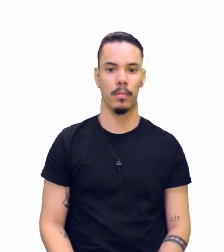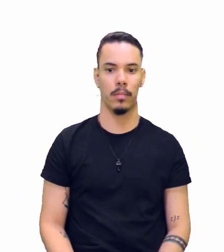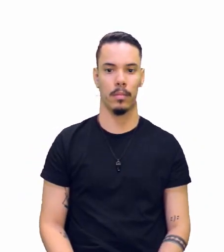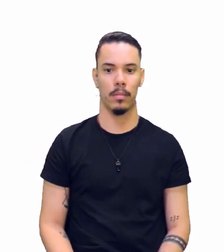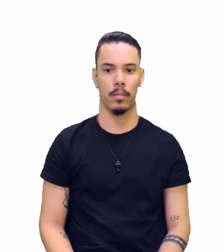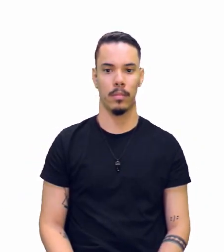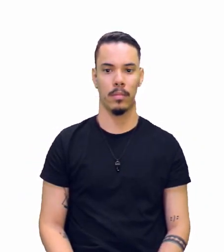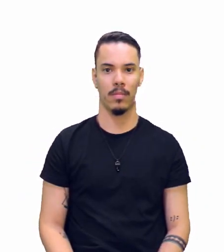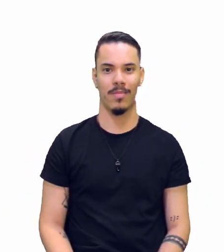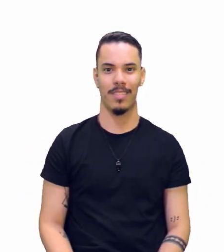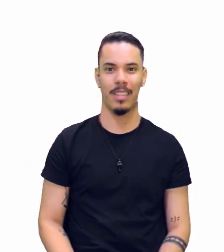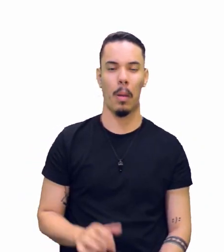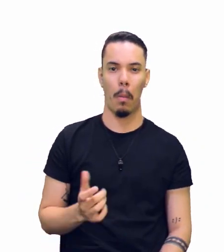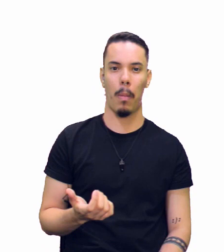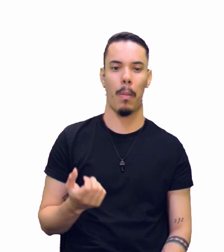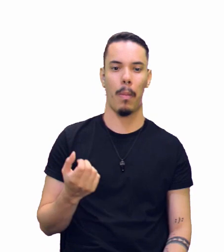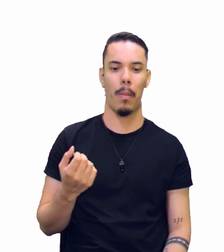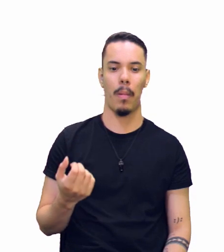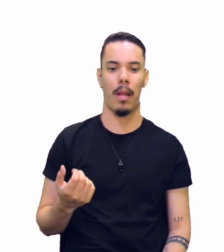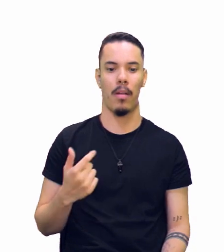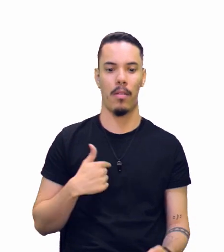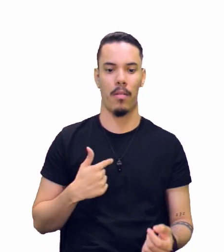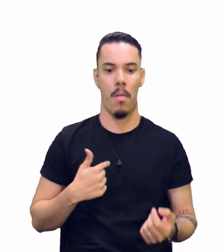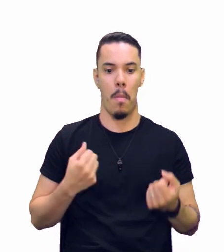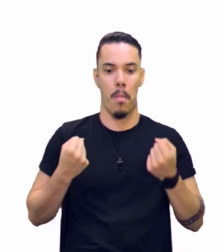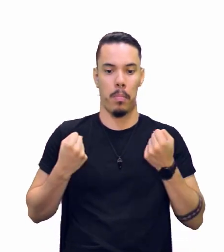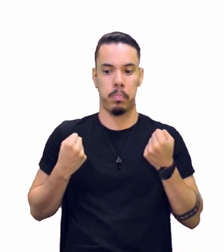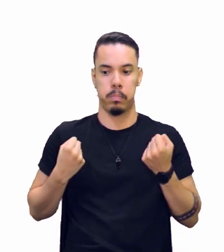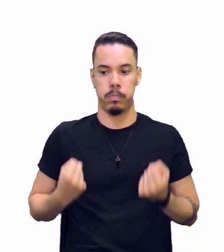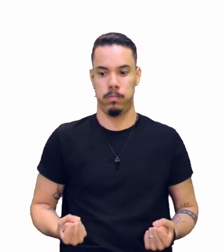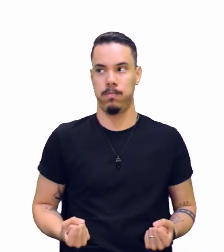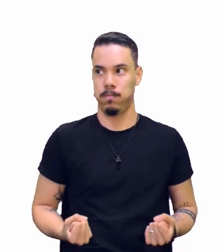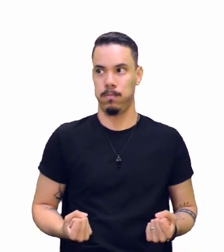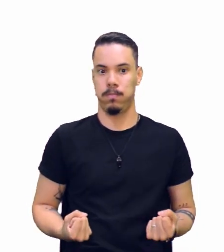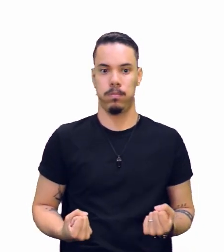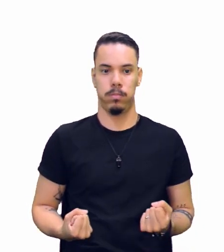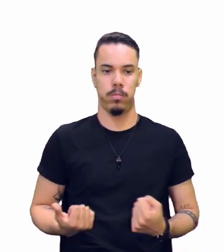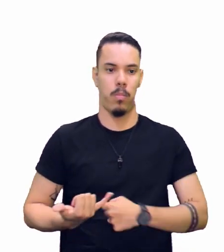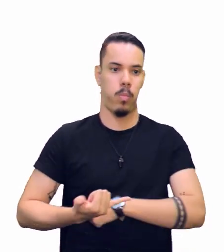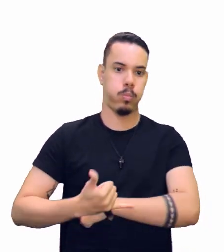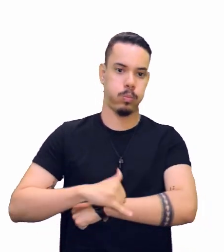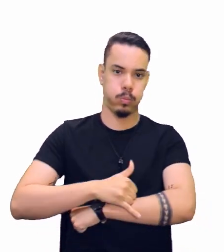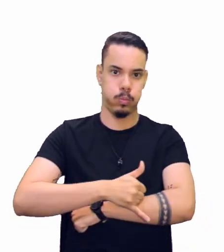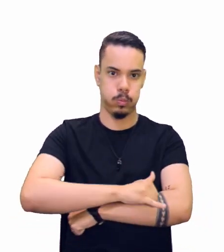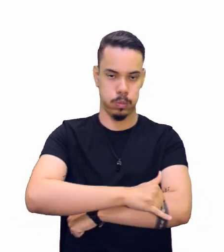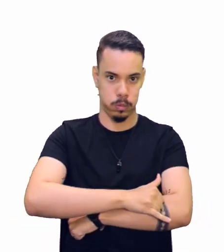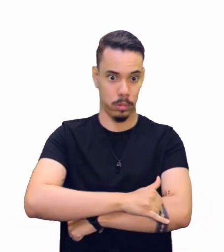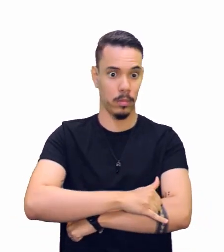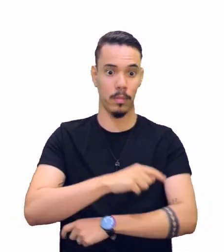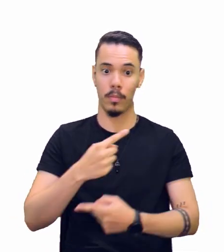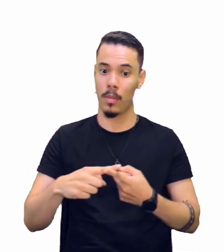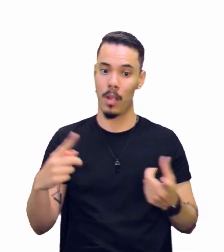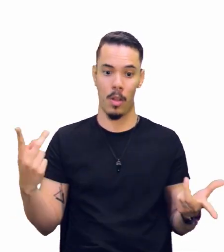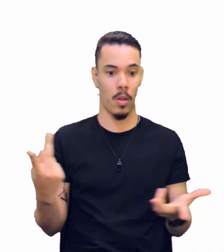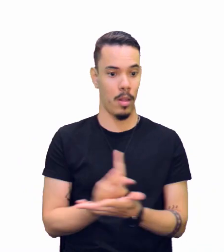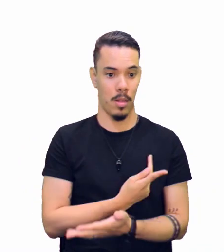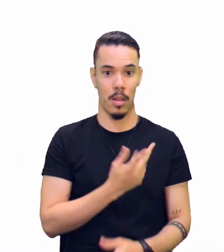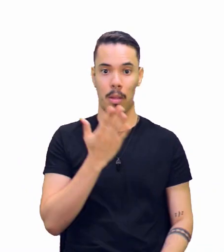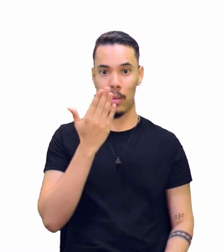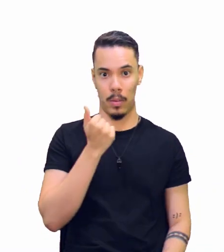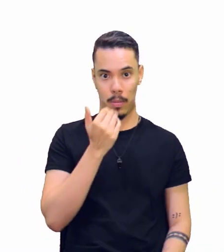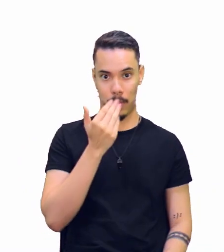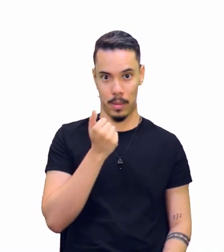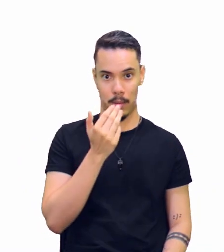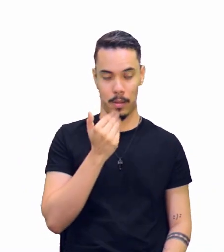não é tão bacana usar. Então elas ganham peso, não tem como fugir. Não é uma ofensa, porque acontece mesmo. Você que que